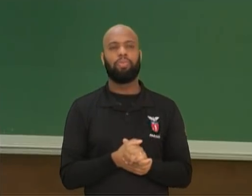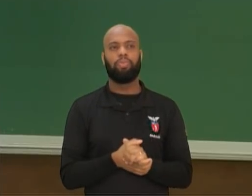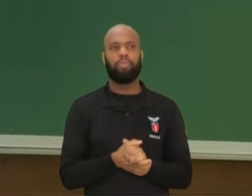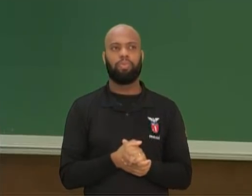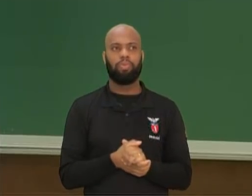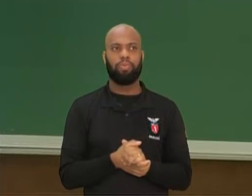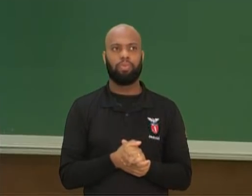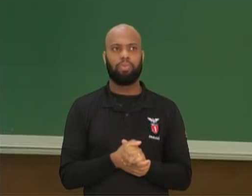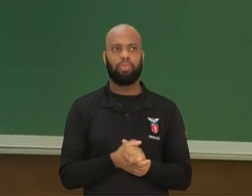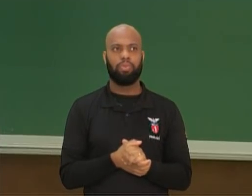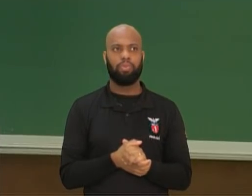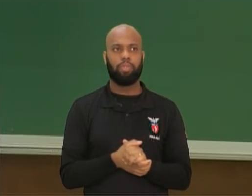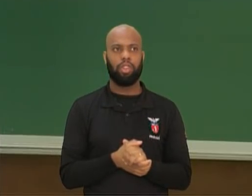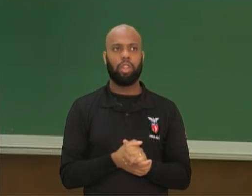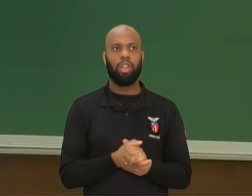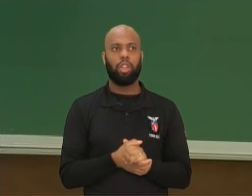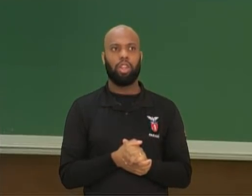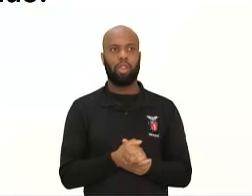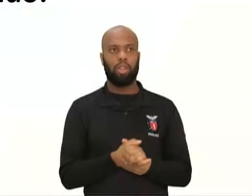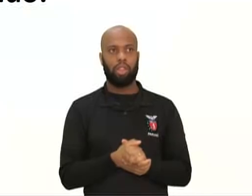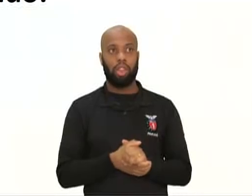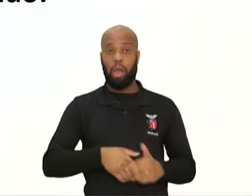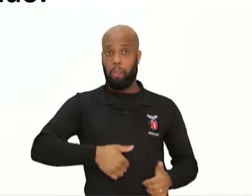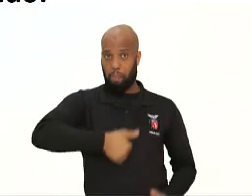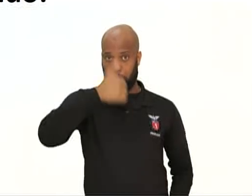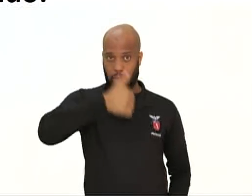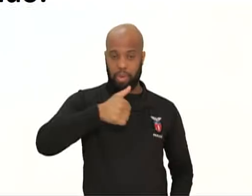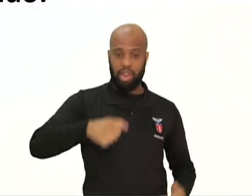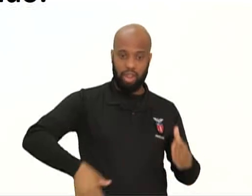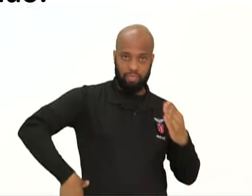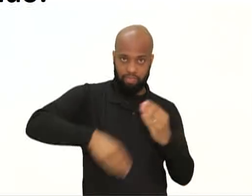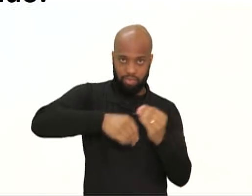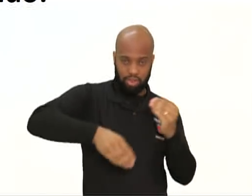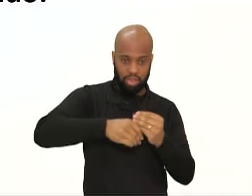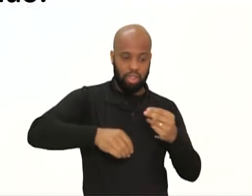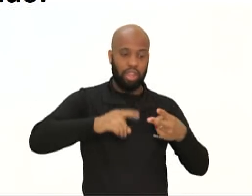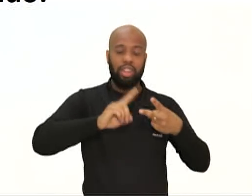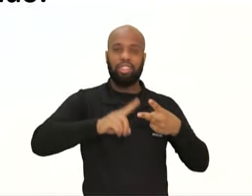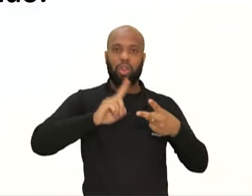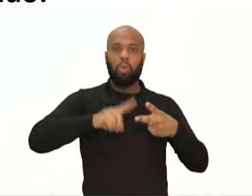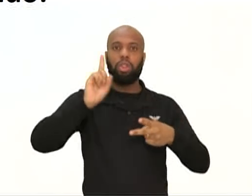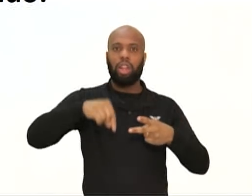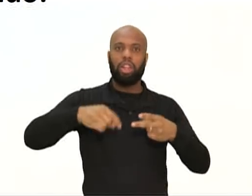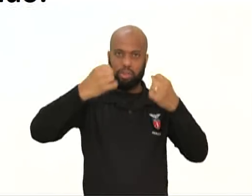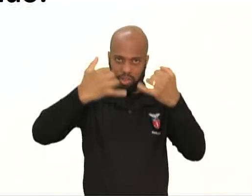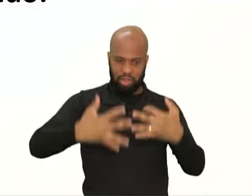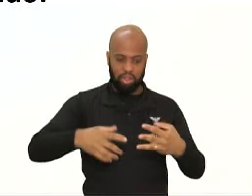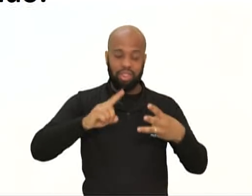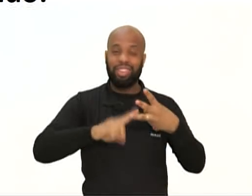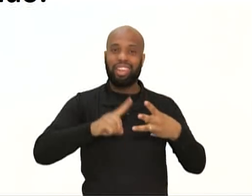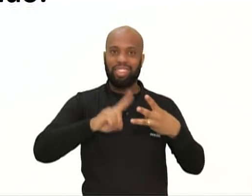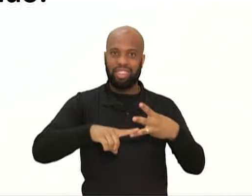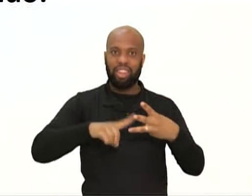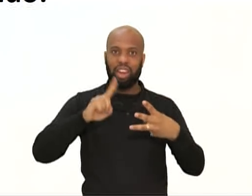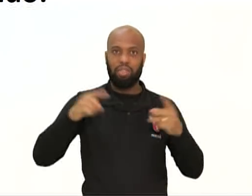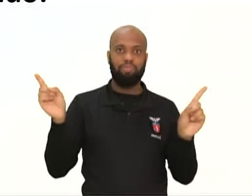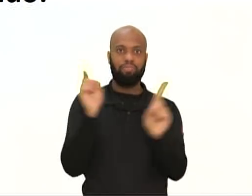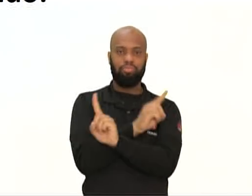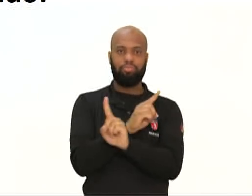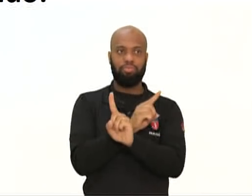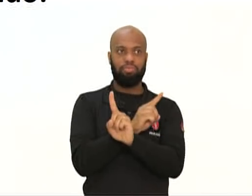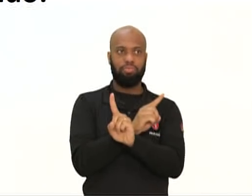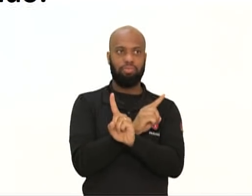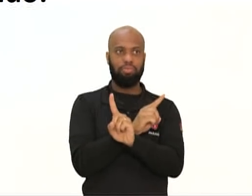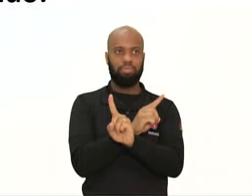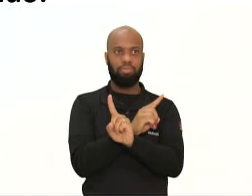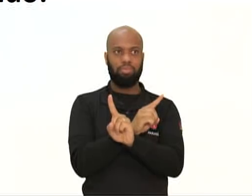A, a primeira é adição, a segunda é explicação, a terceira conjunção é oposição, a